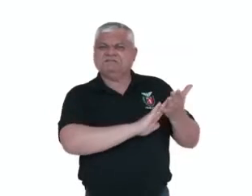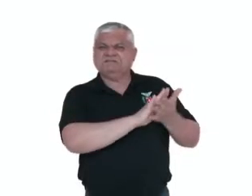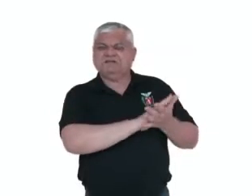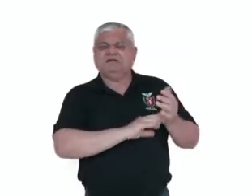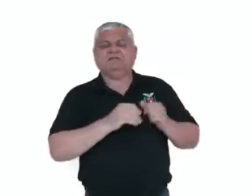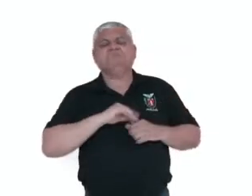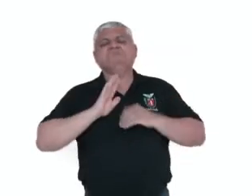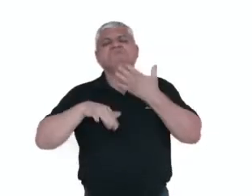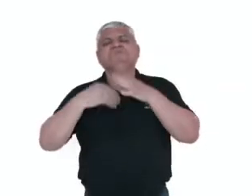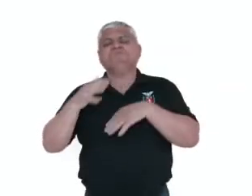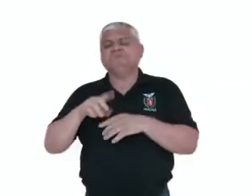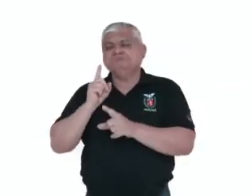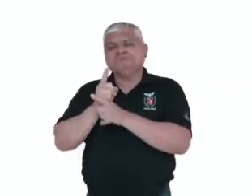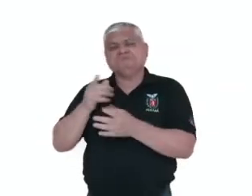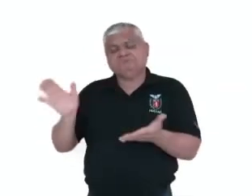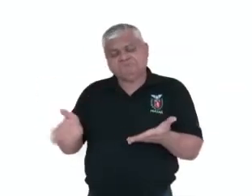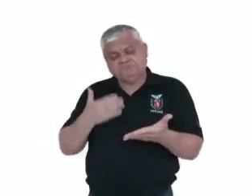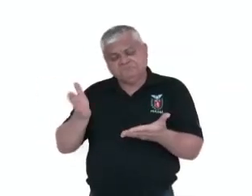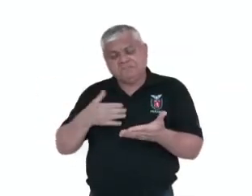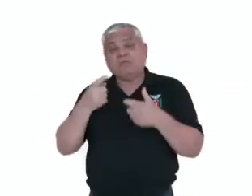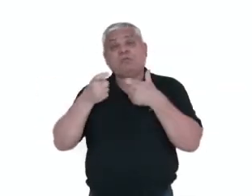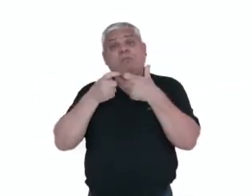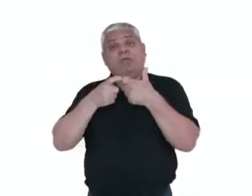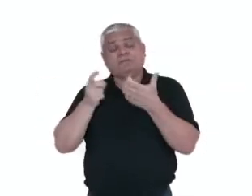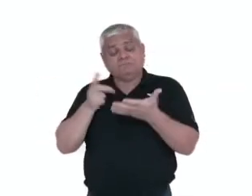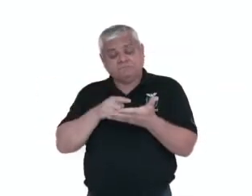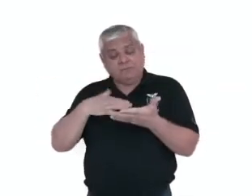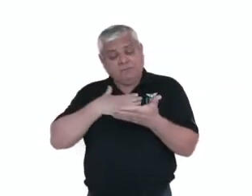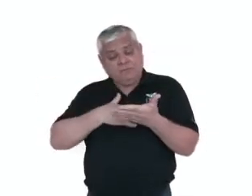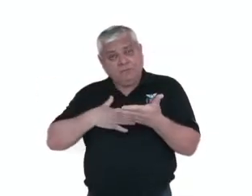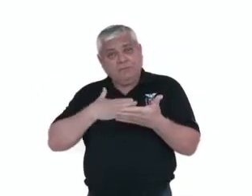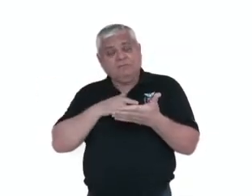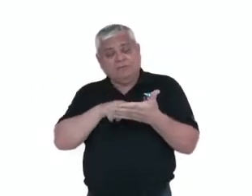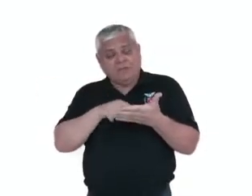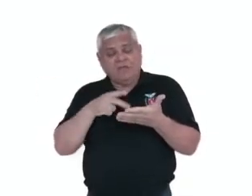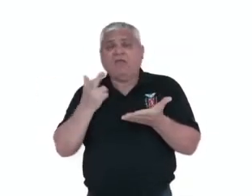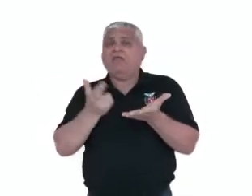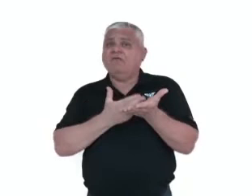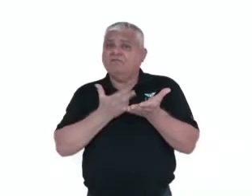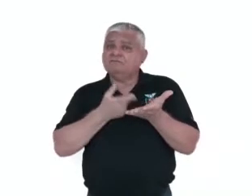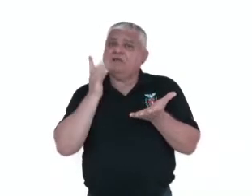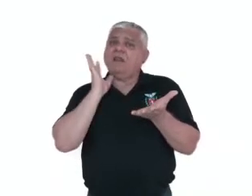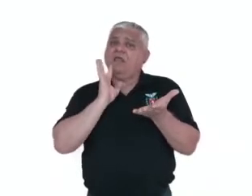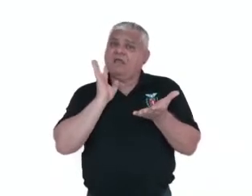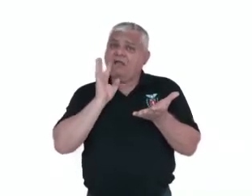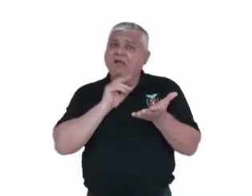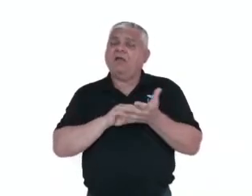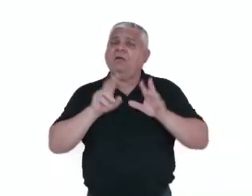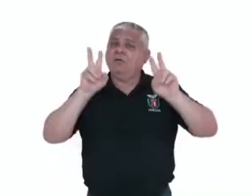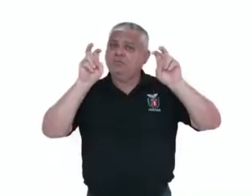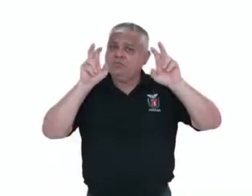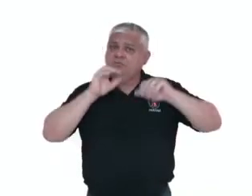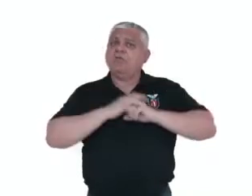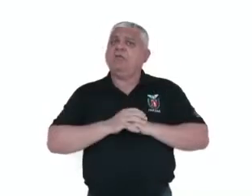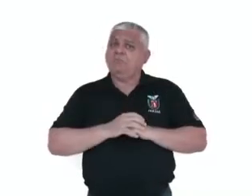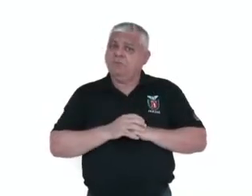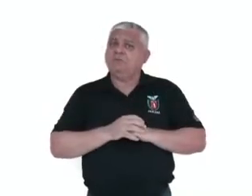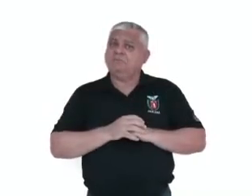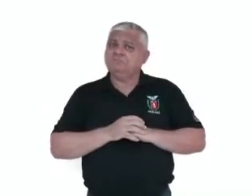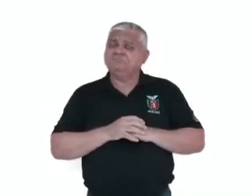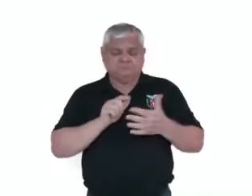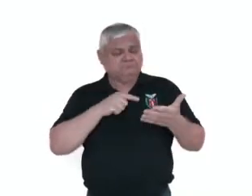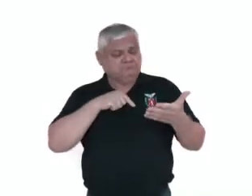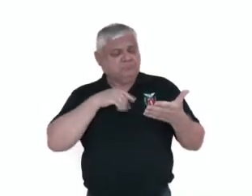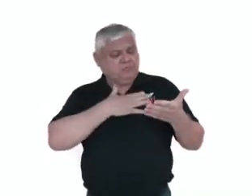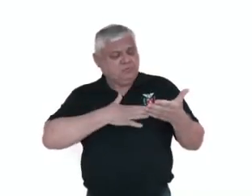da Viva Saúde em um consultório médico e gostei muito. Achei a revista dinâmica e gostei especialmente da matéria Manual do Torcedor da Copa.